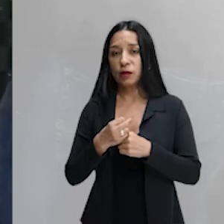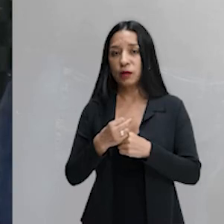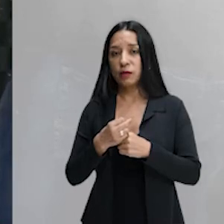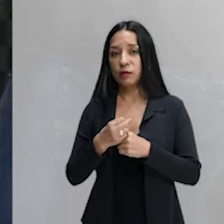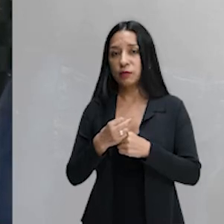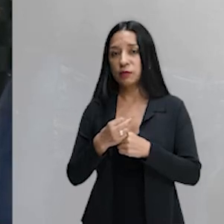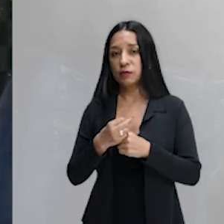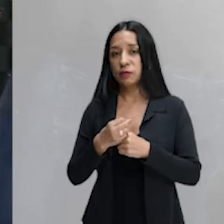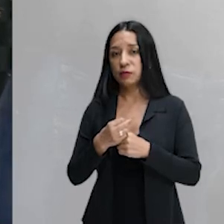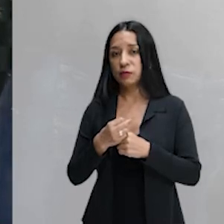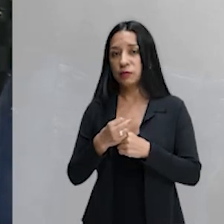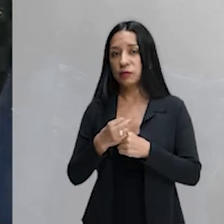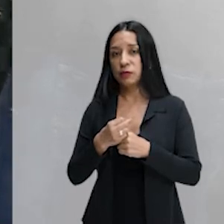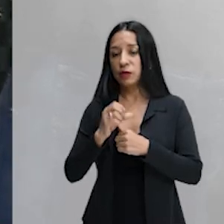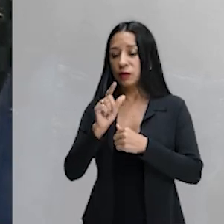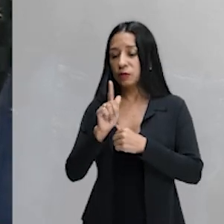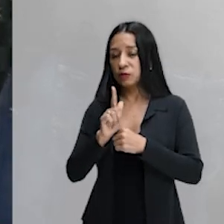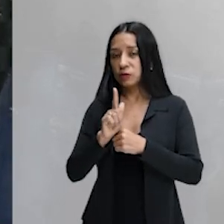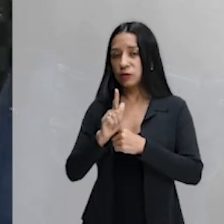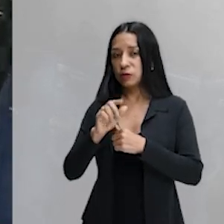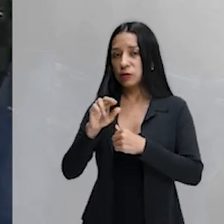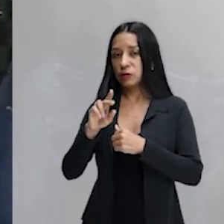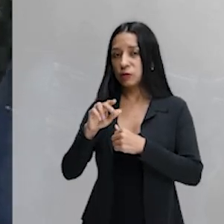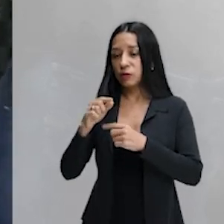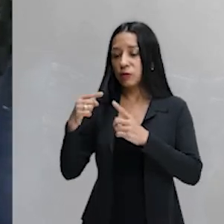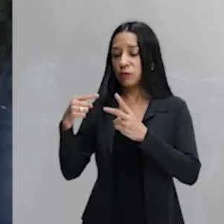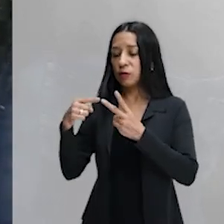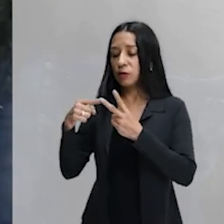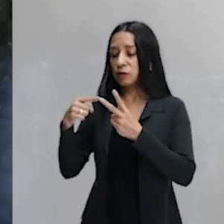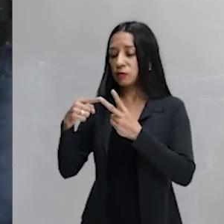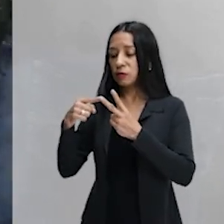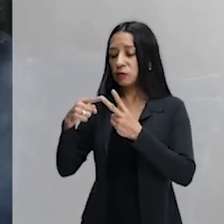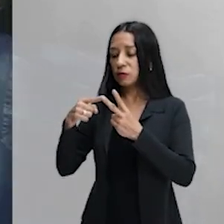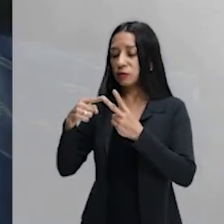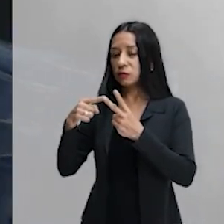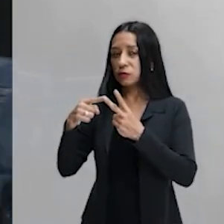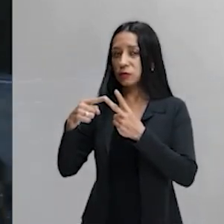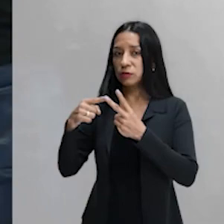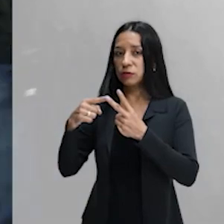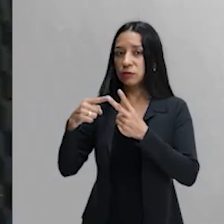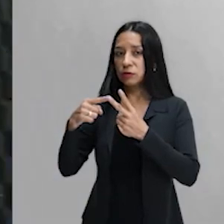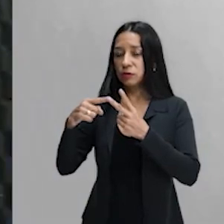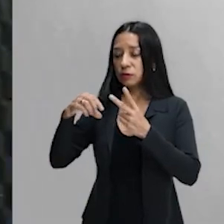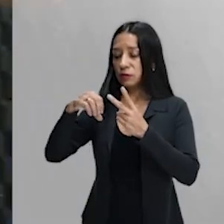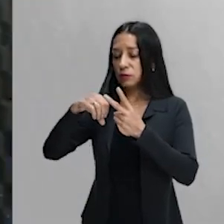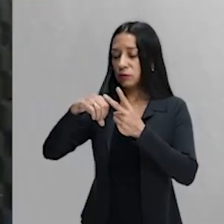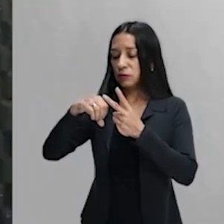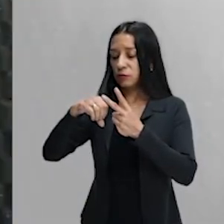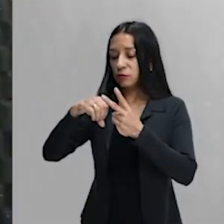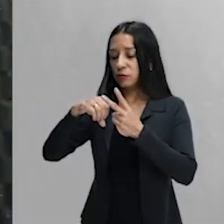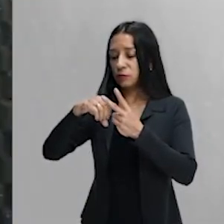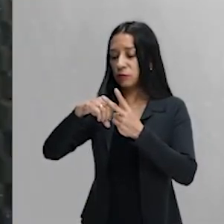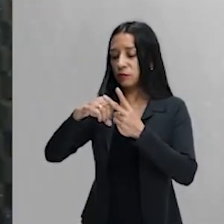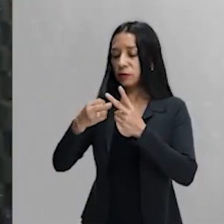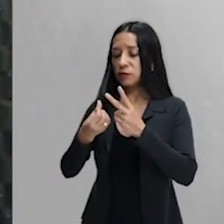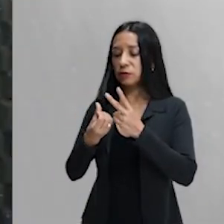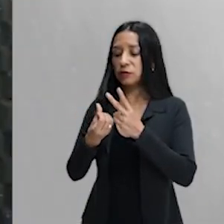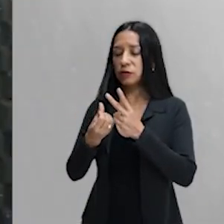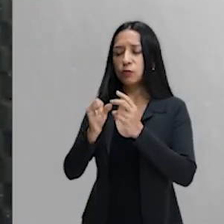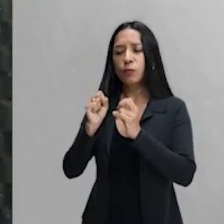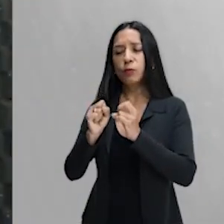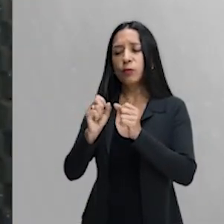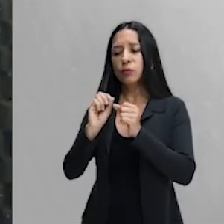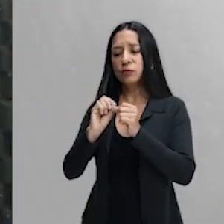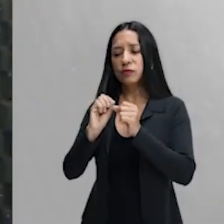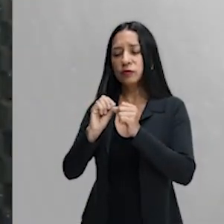ser igual a raiz quadrada de 96. O que você pode fazer com esse G aqui é